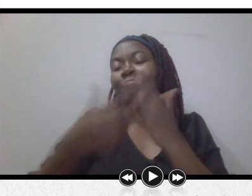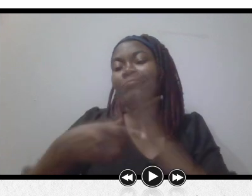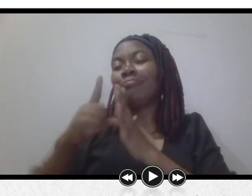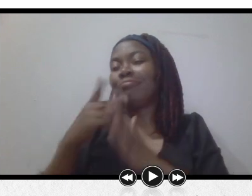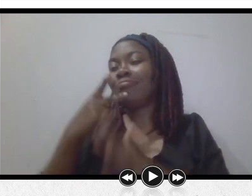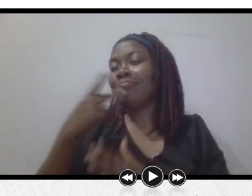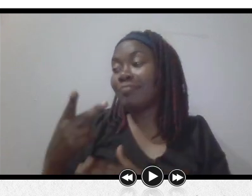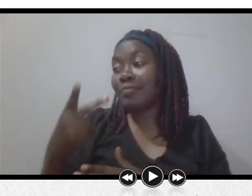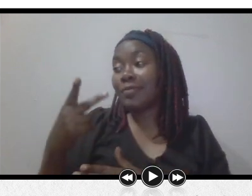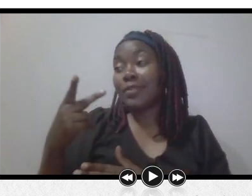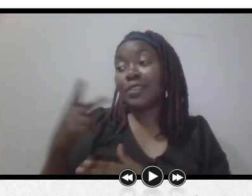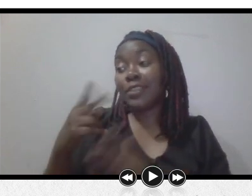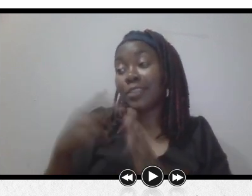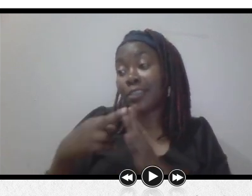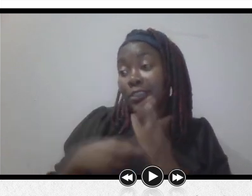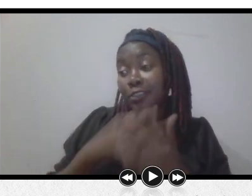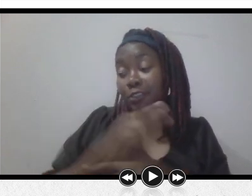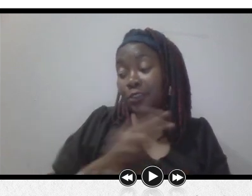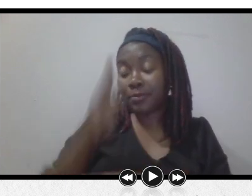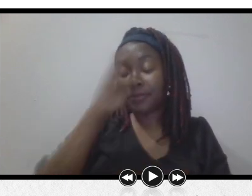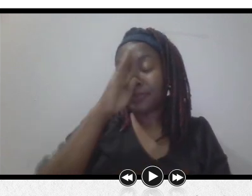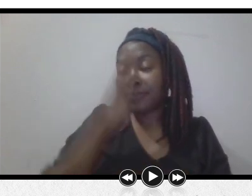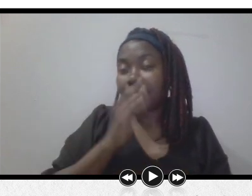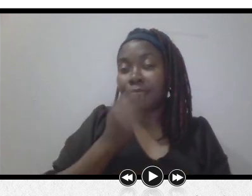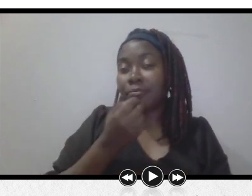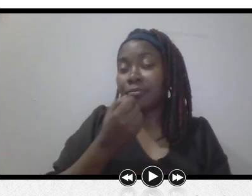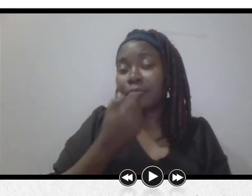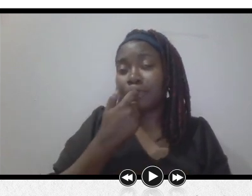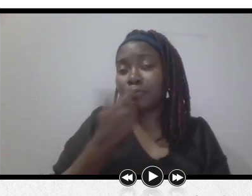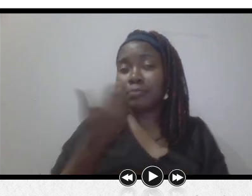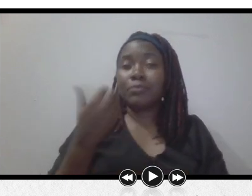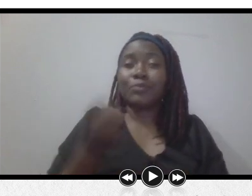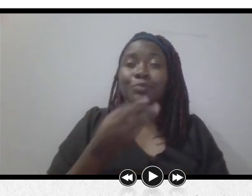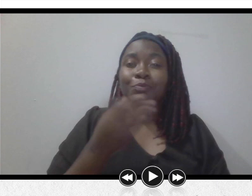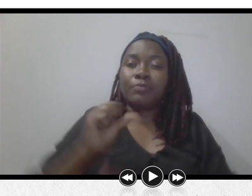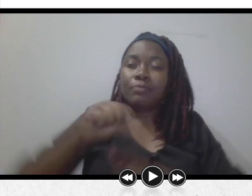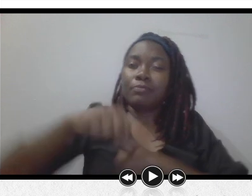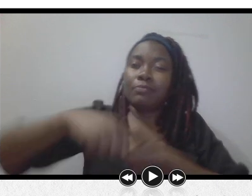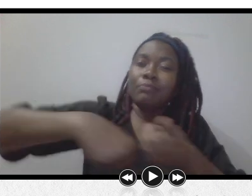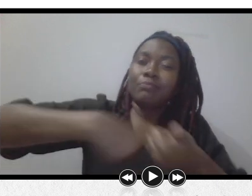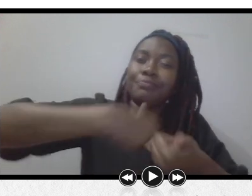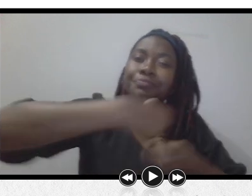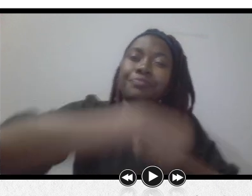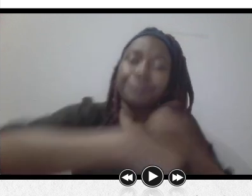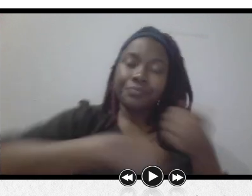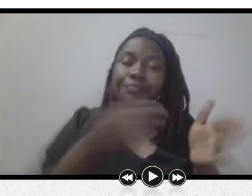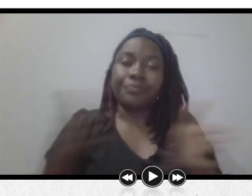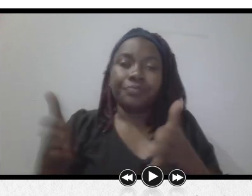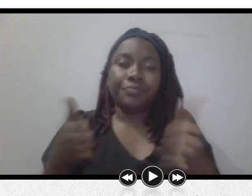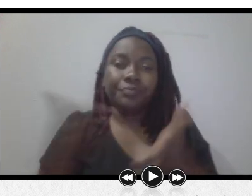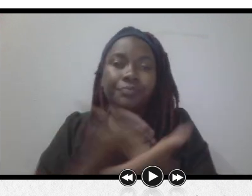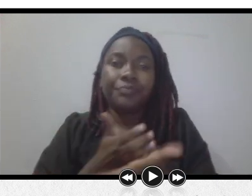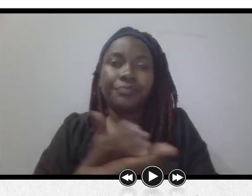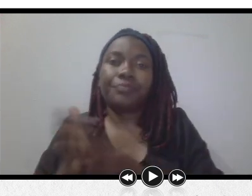que a regulação no Brasil ainda é extremamente nova, incipiente, e está num processo de transição ainda, da fase bastante inicial